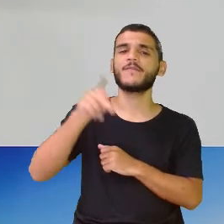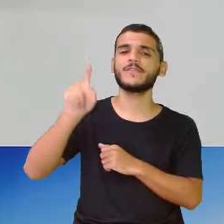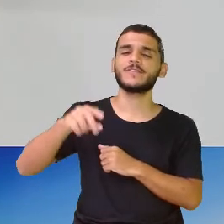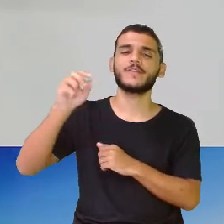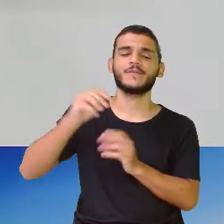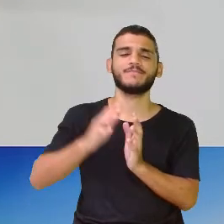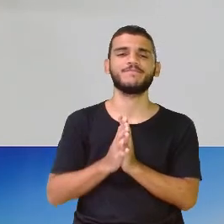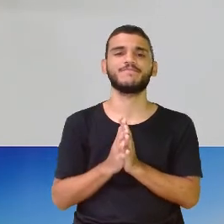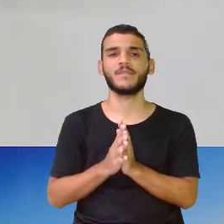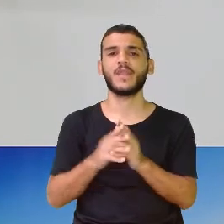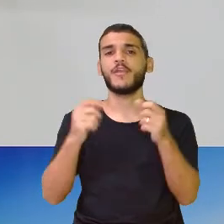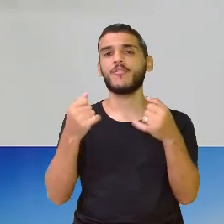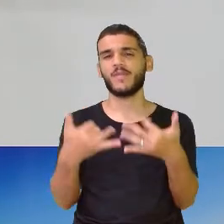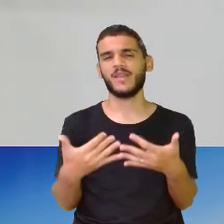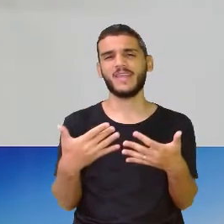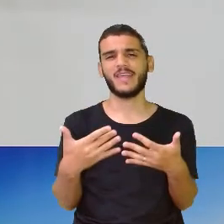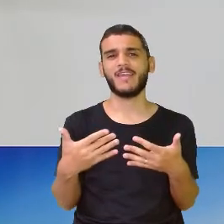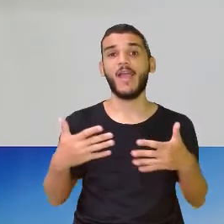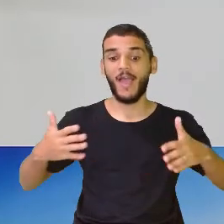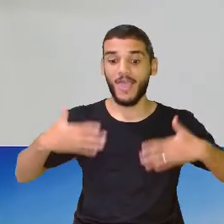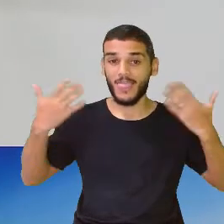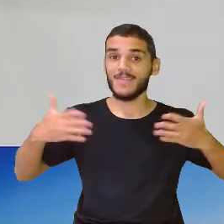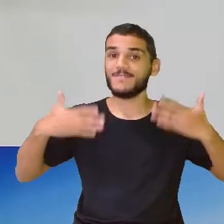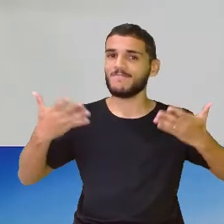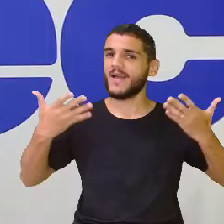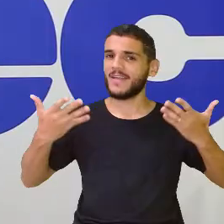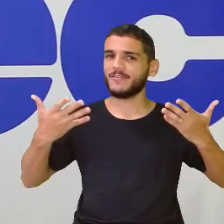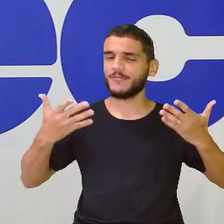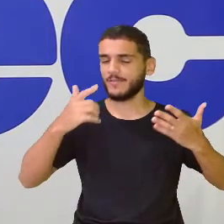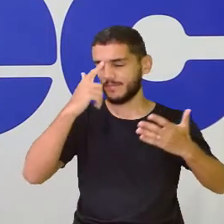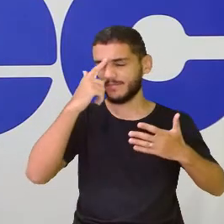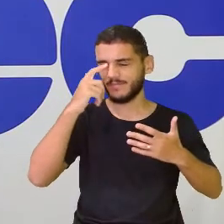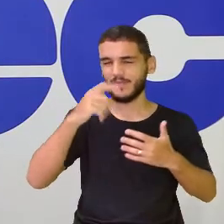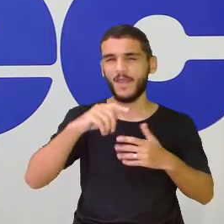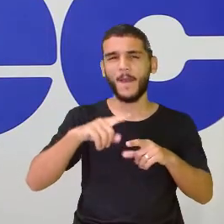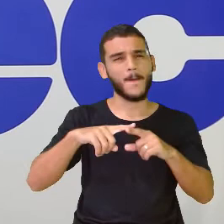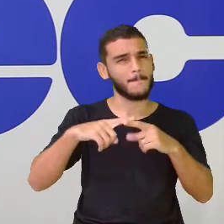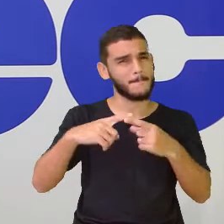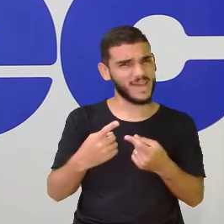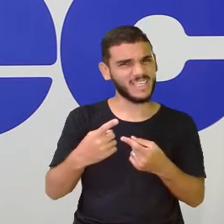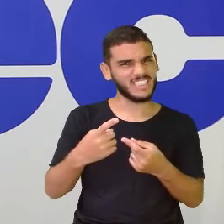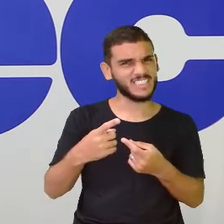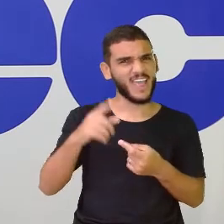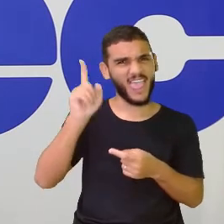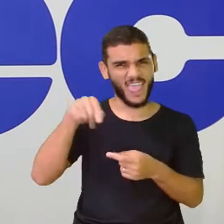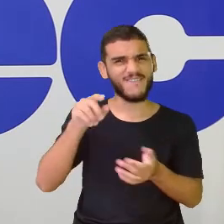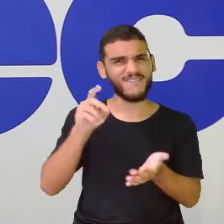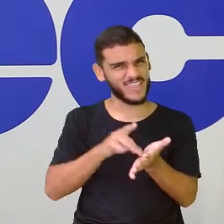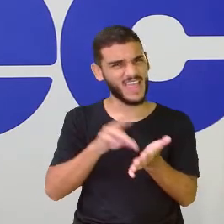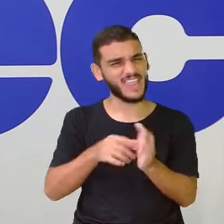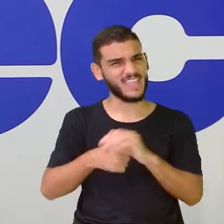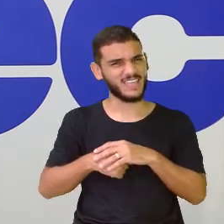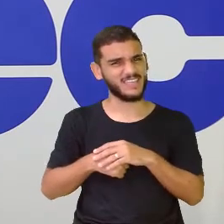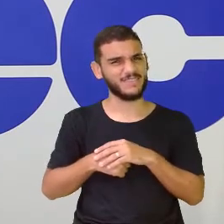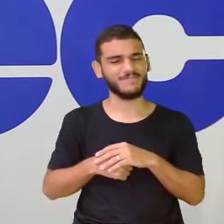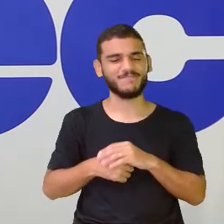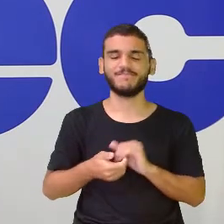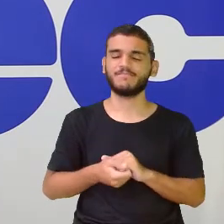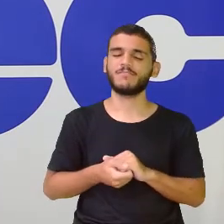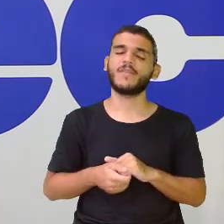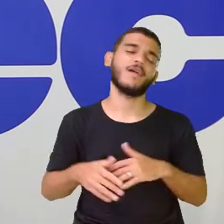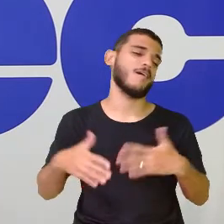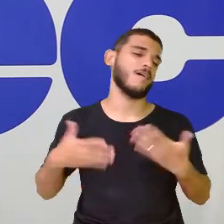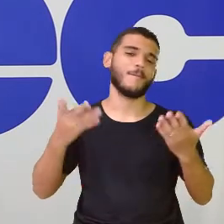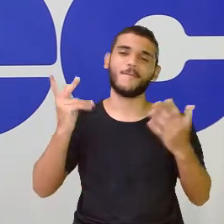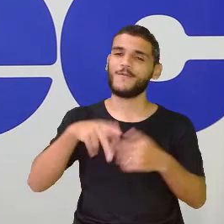estavam animados, mas eles estão mesmo? Esse pessoal só vive animado, né, Mauricéia? Todo mundo aqui, um conversando com